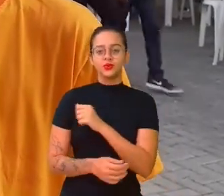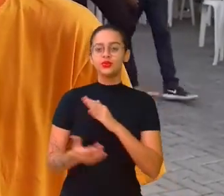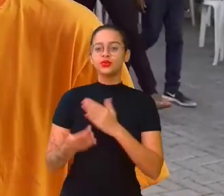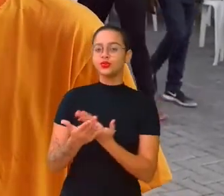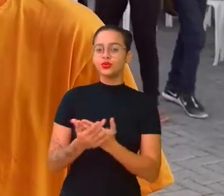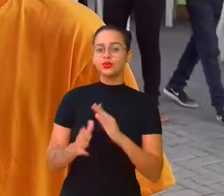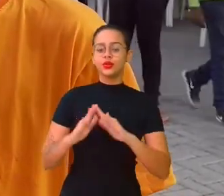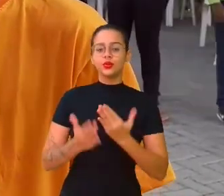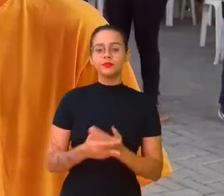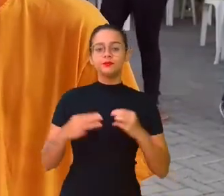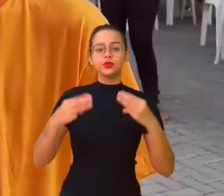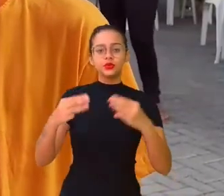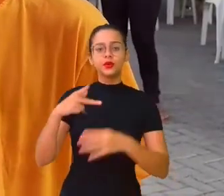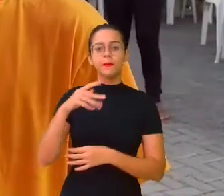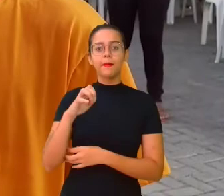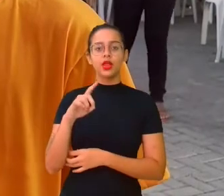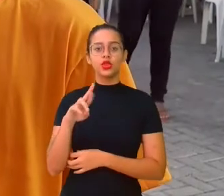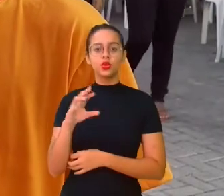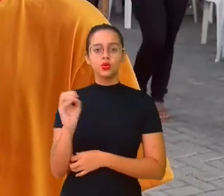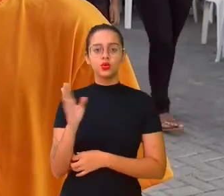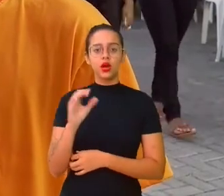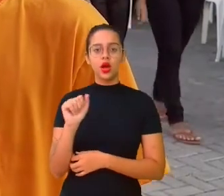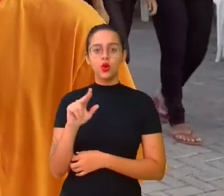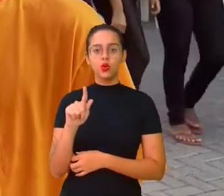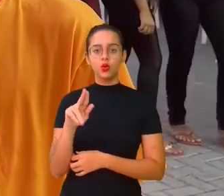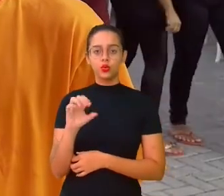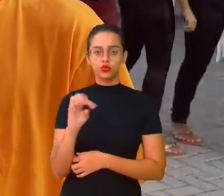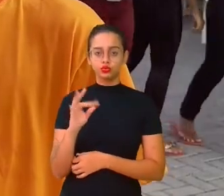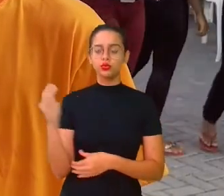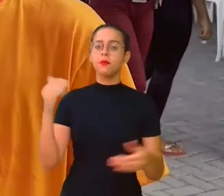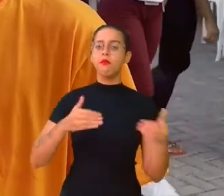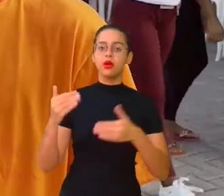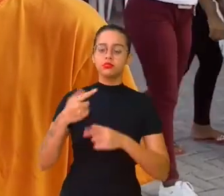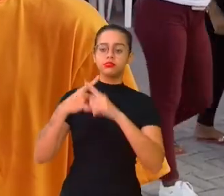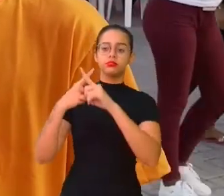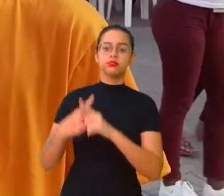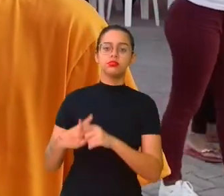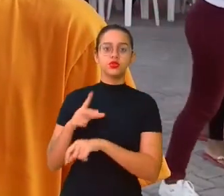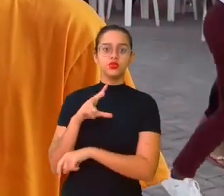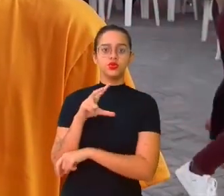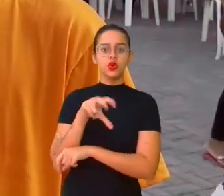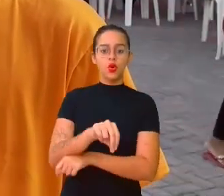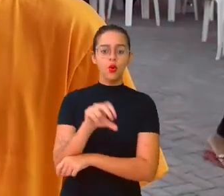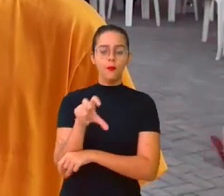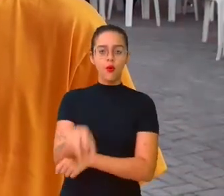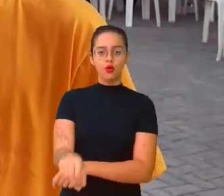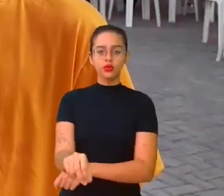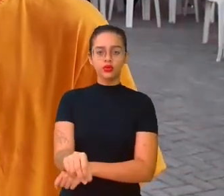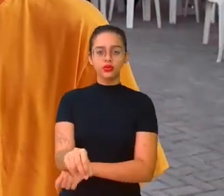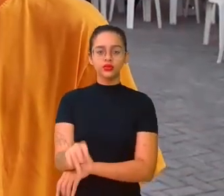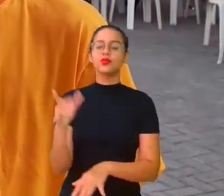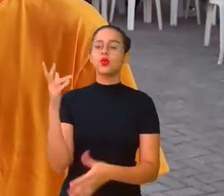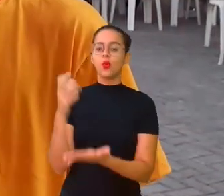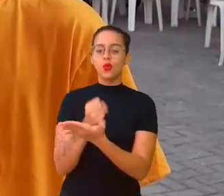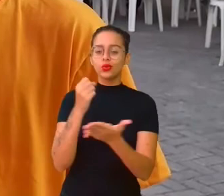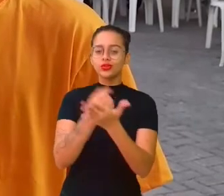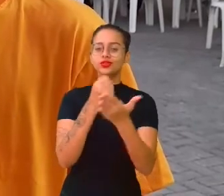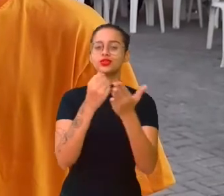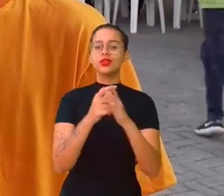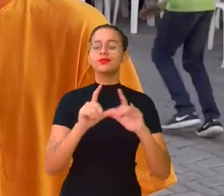Colégio Municipal Pedro Augusto e participei dos torneios de robótica. Daí conquistei títulos,